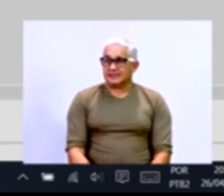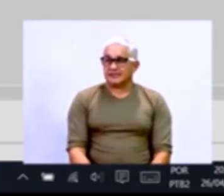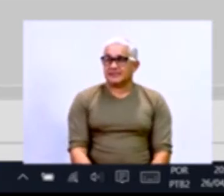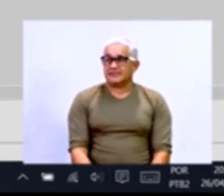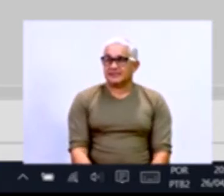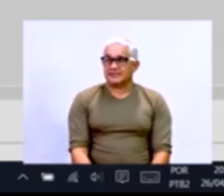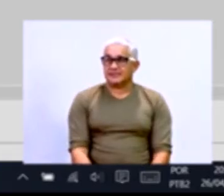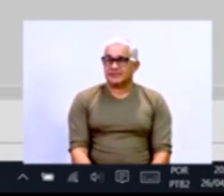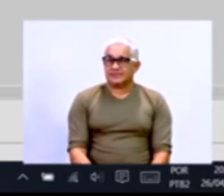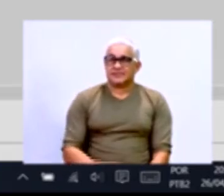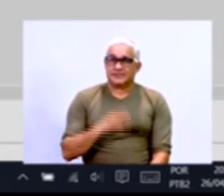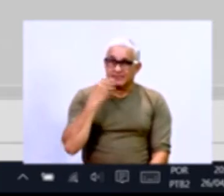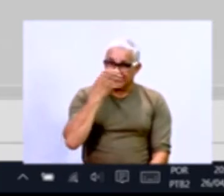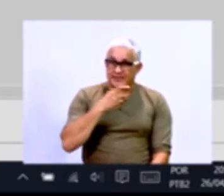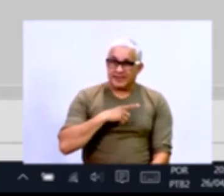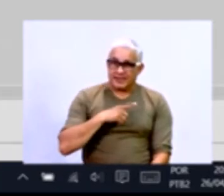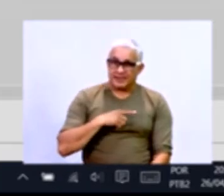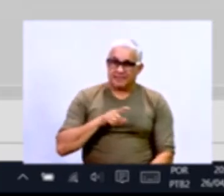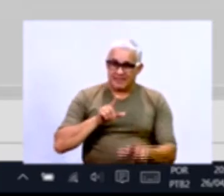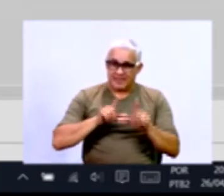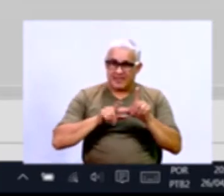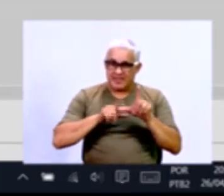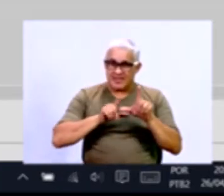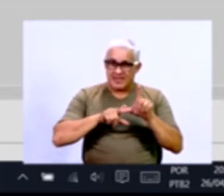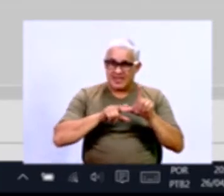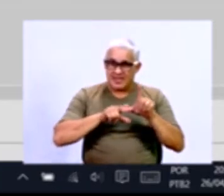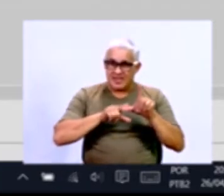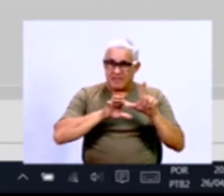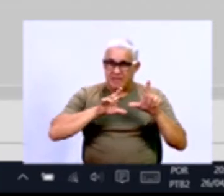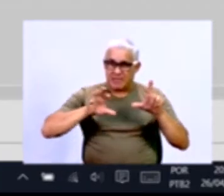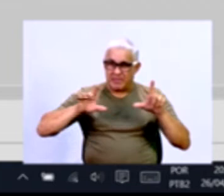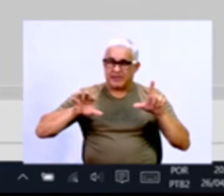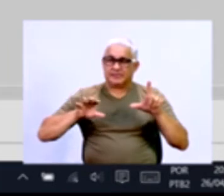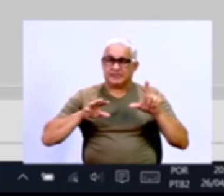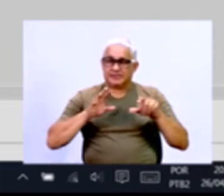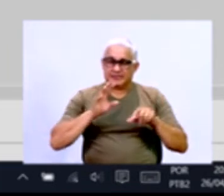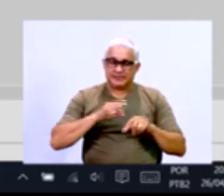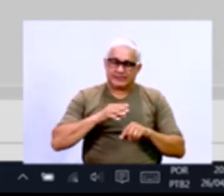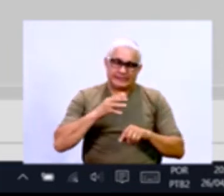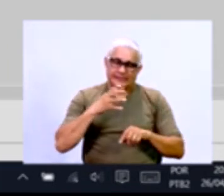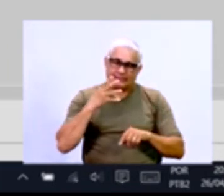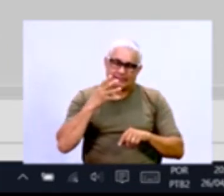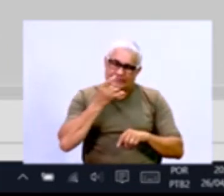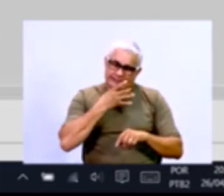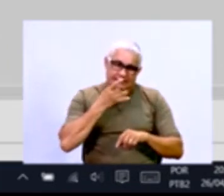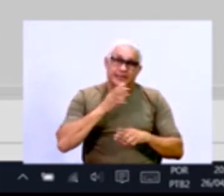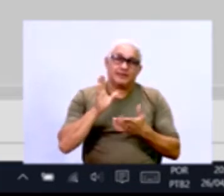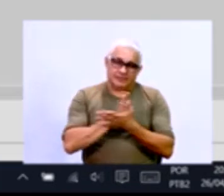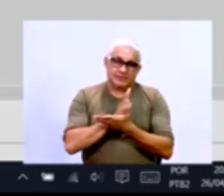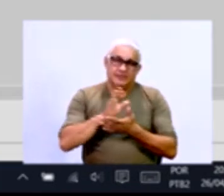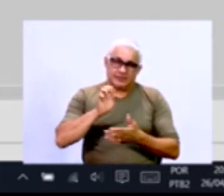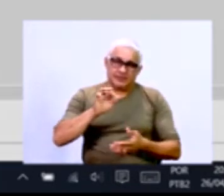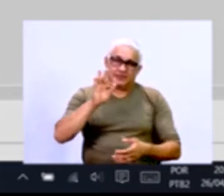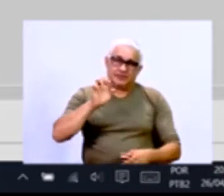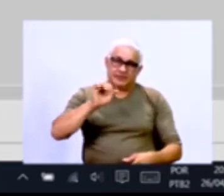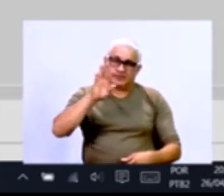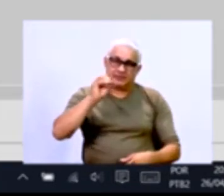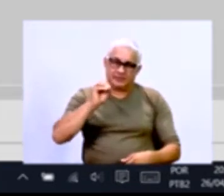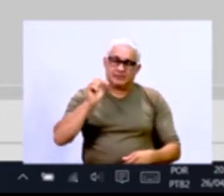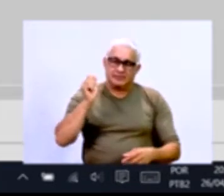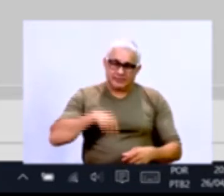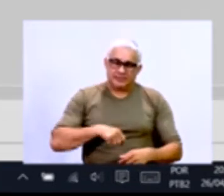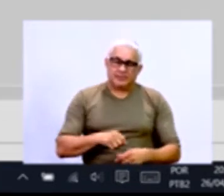Já pensou uma música que tem letra, né? Vai ficar super engraçado. Então são alguns efeitos que dá pra